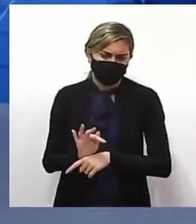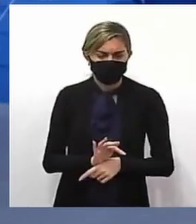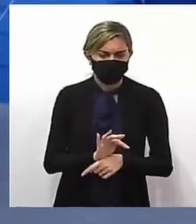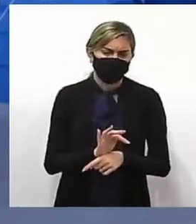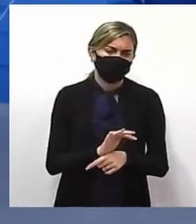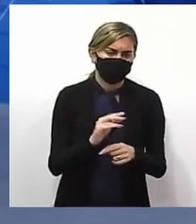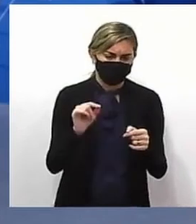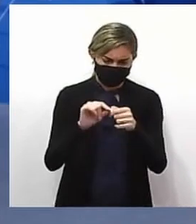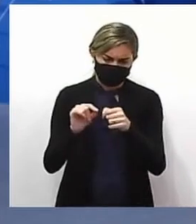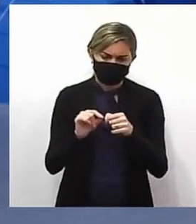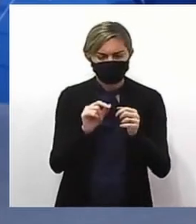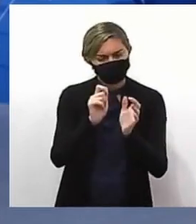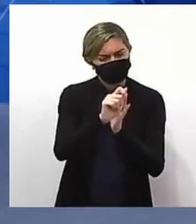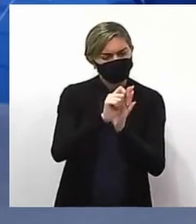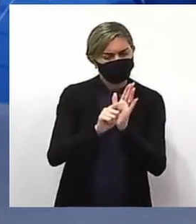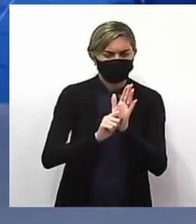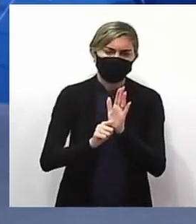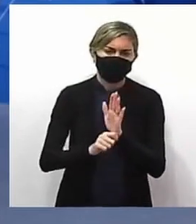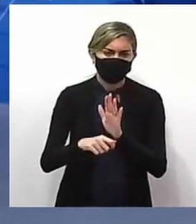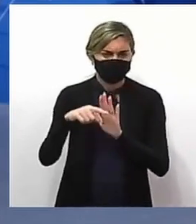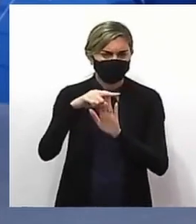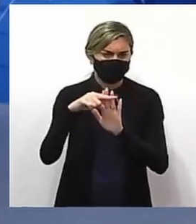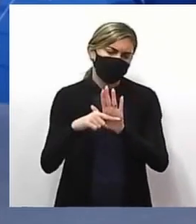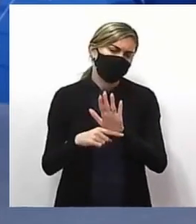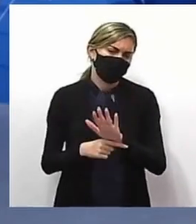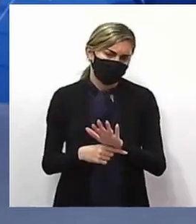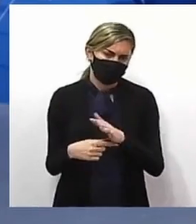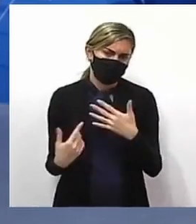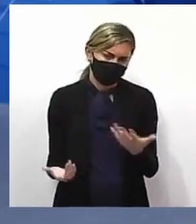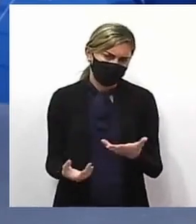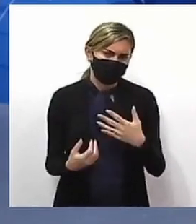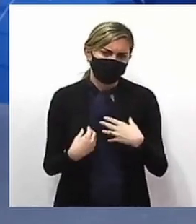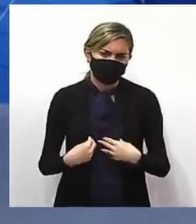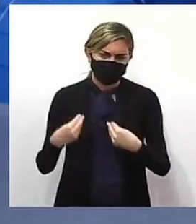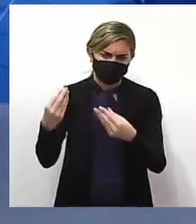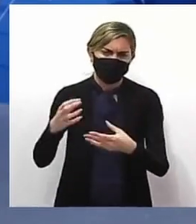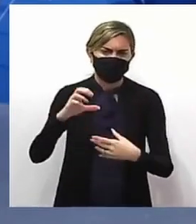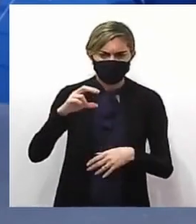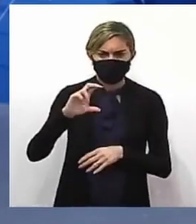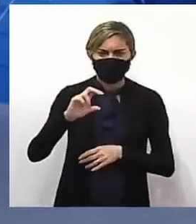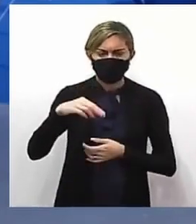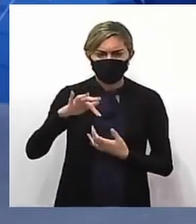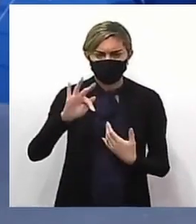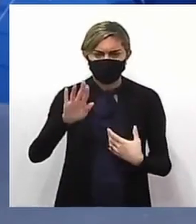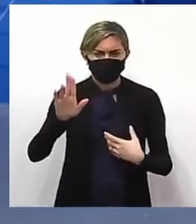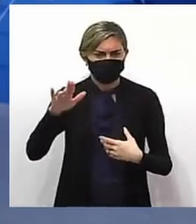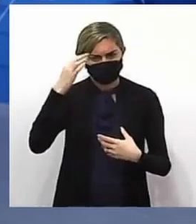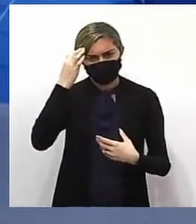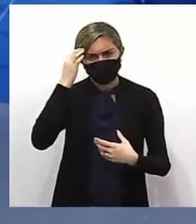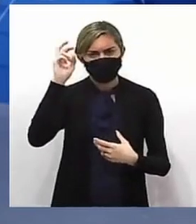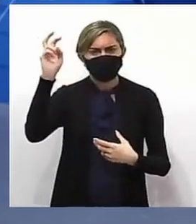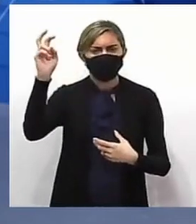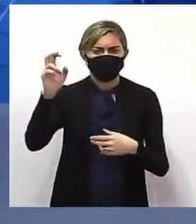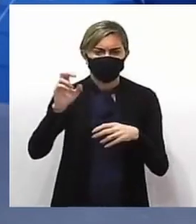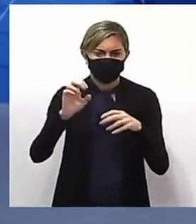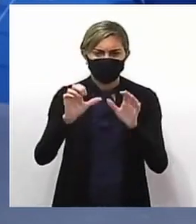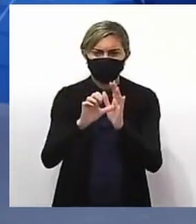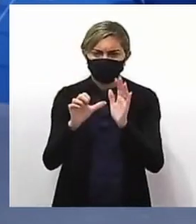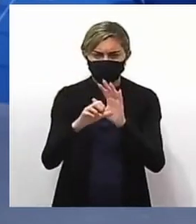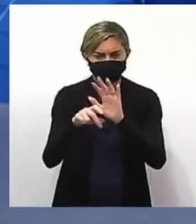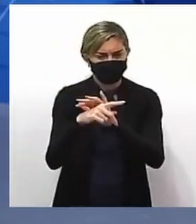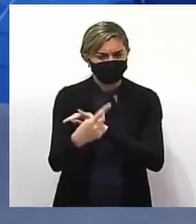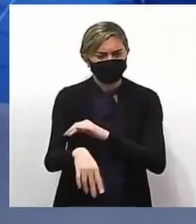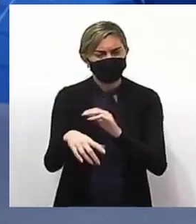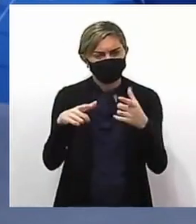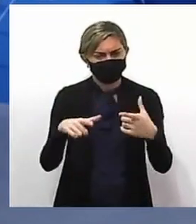aí escrevi o projeto que seria submetido para o Funcultura, que é um edital local. Mas